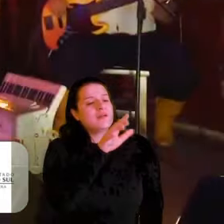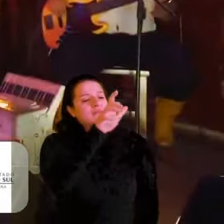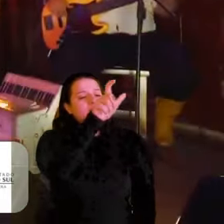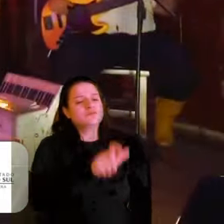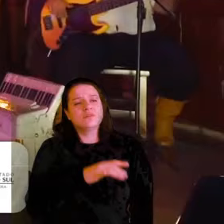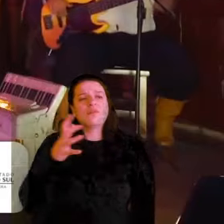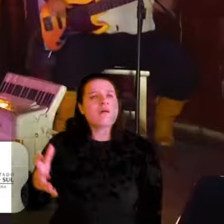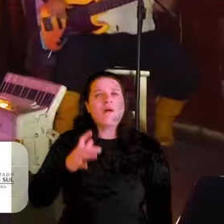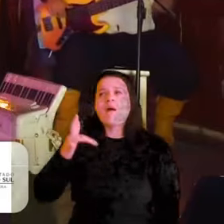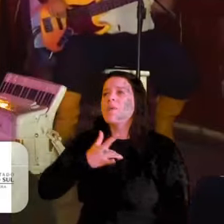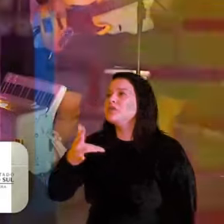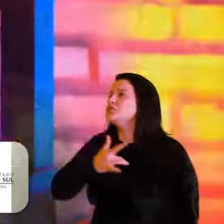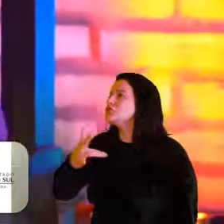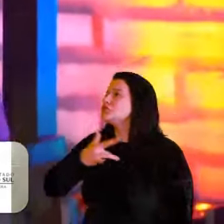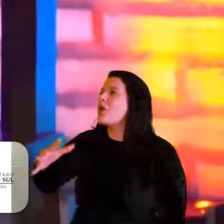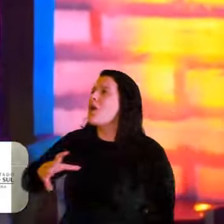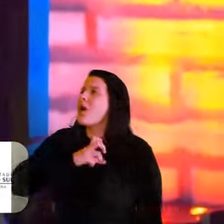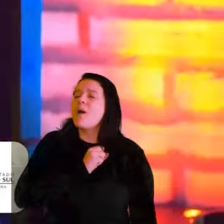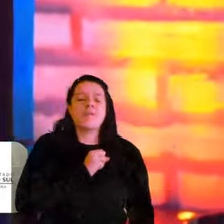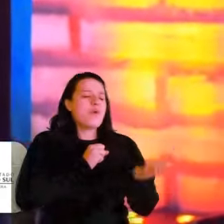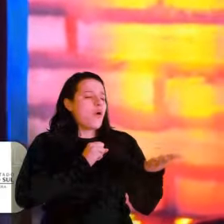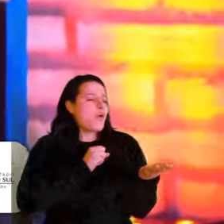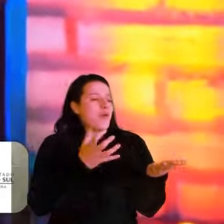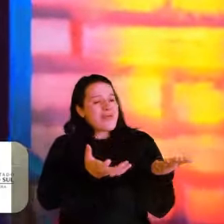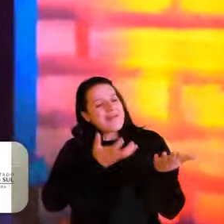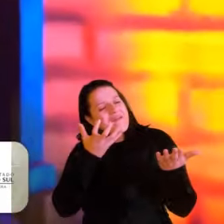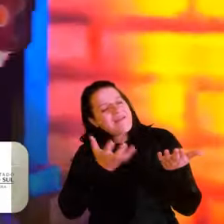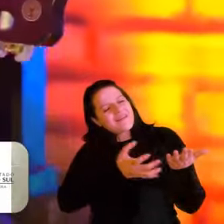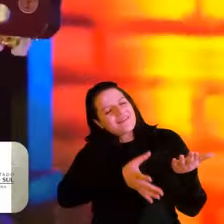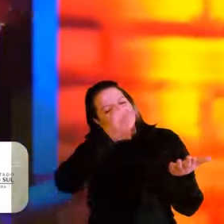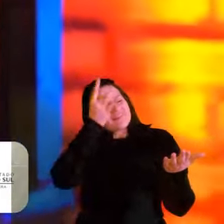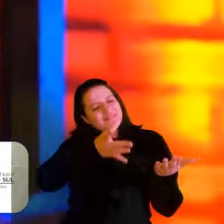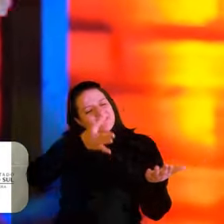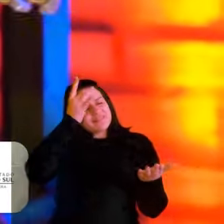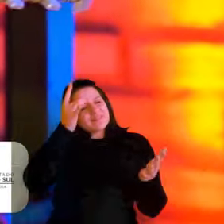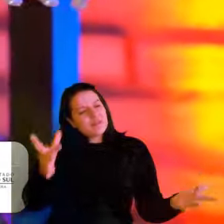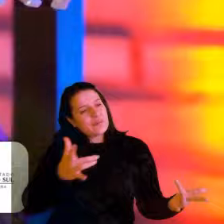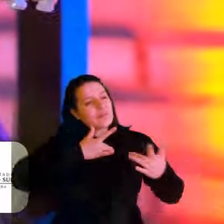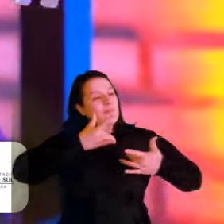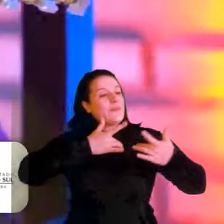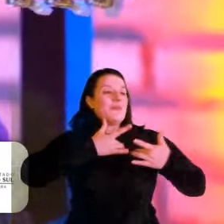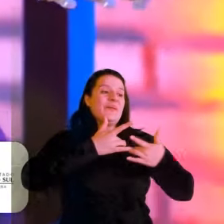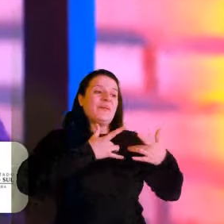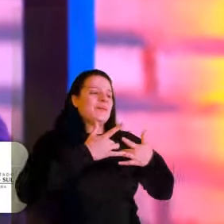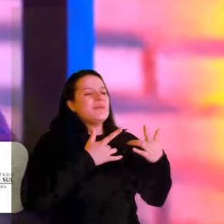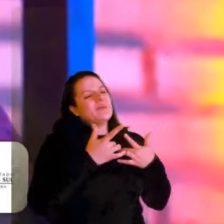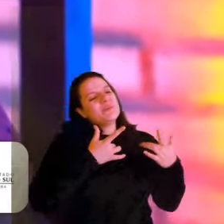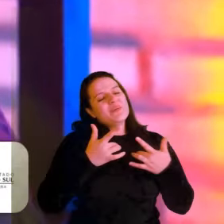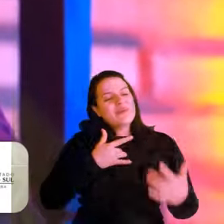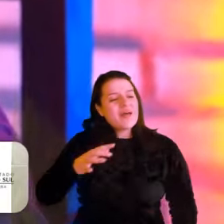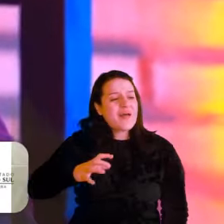jeito de azar uma paixão. Te quero tanto, não sai do meu